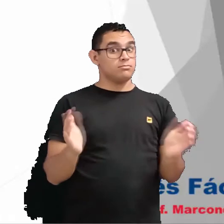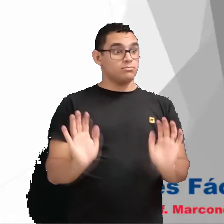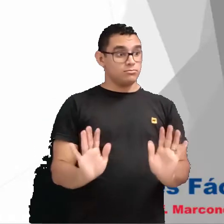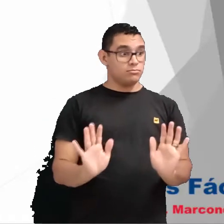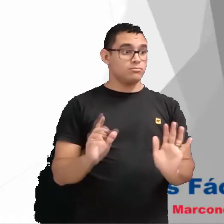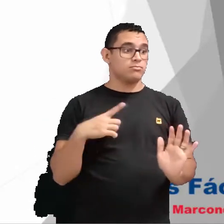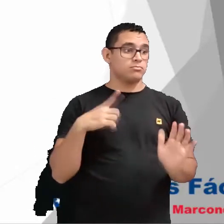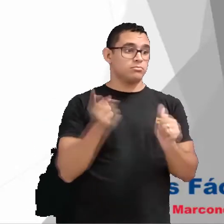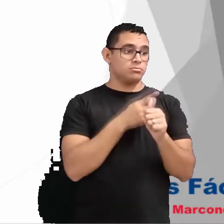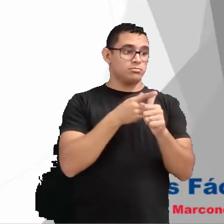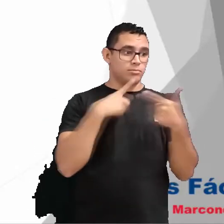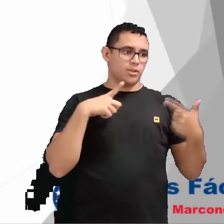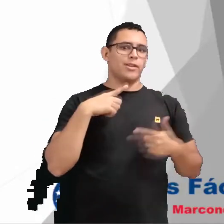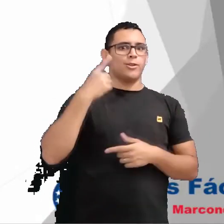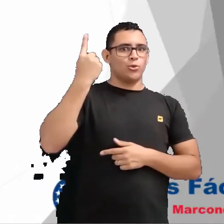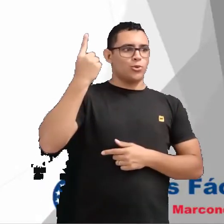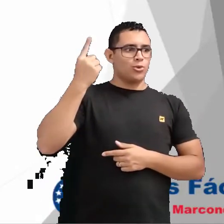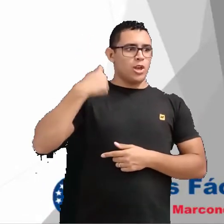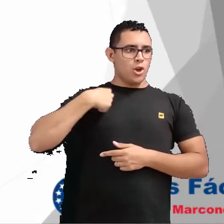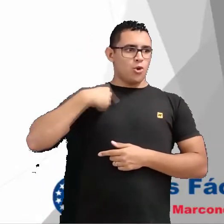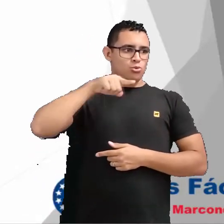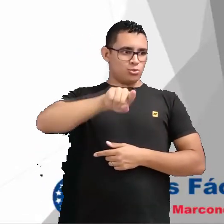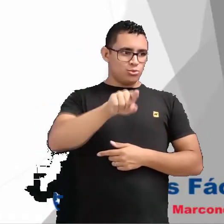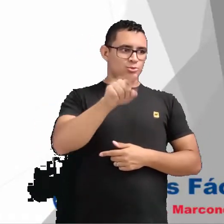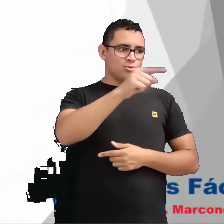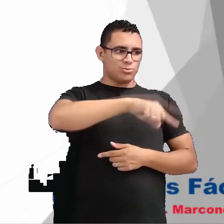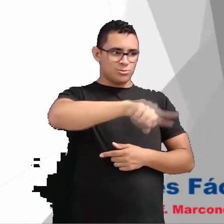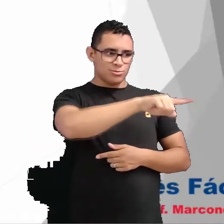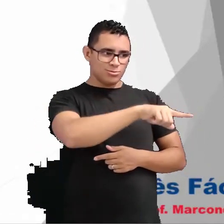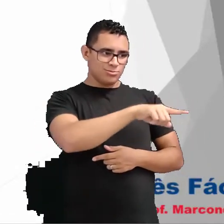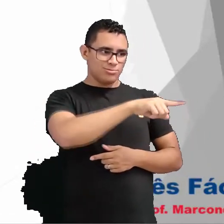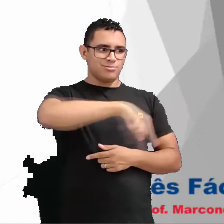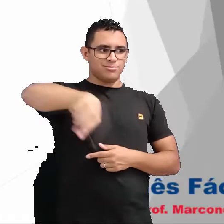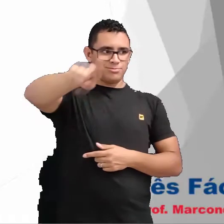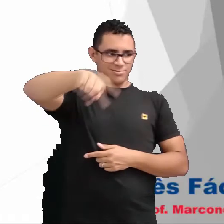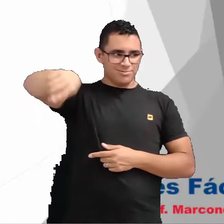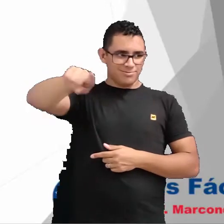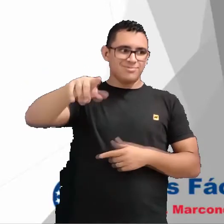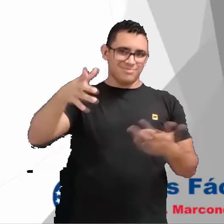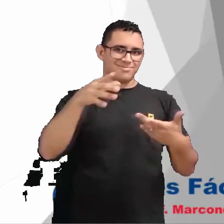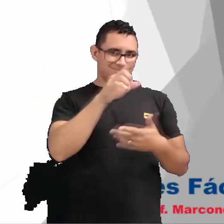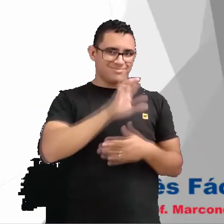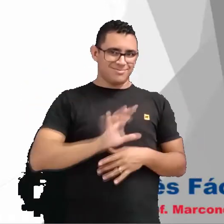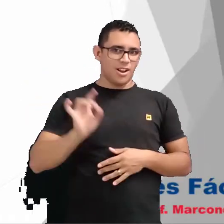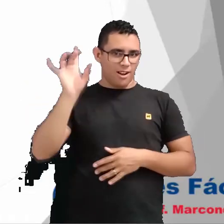só, o primeiro que eu trouxe para vocês aqui vai ser o verbo to love, né? O verbo to love que aparece no texto, bem